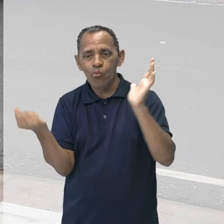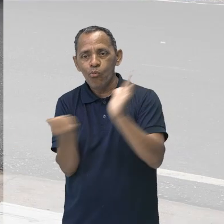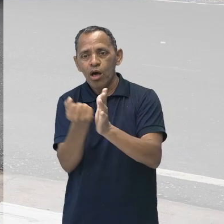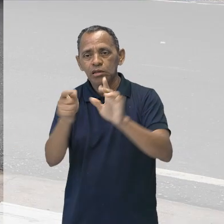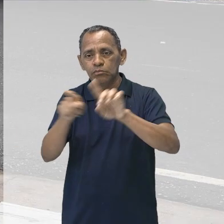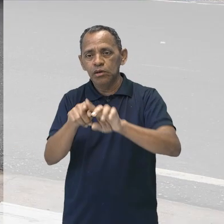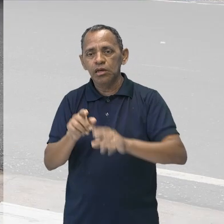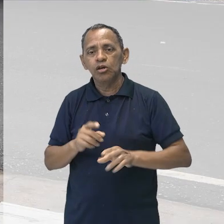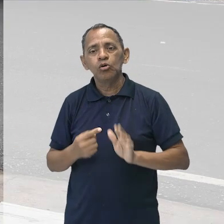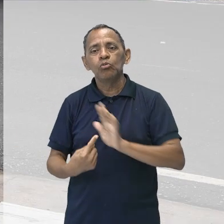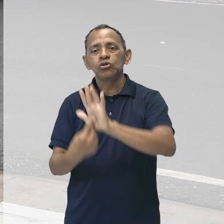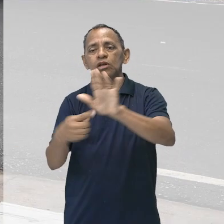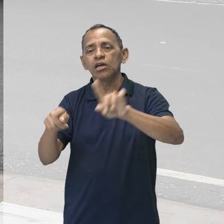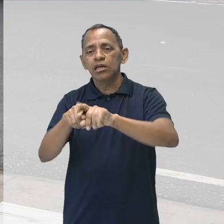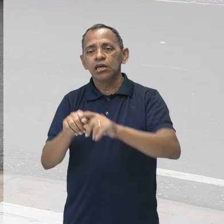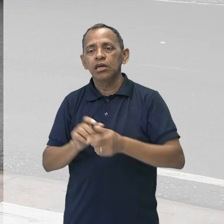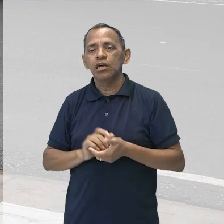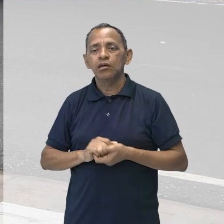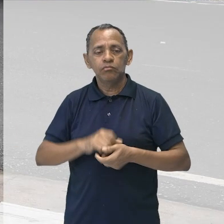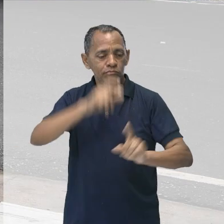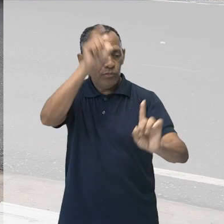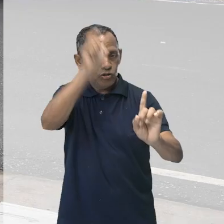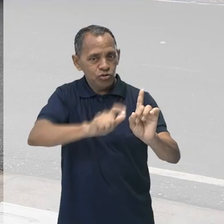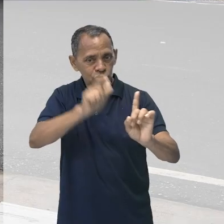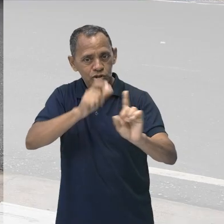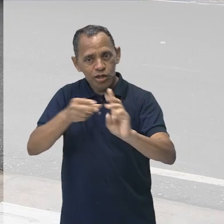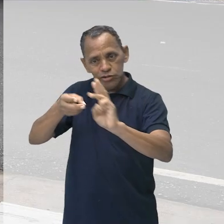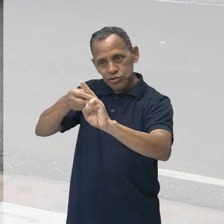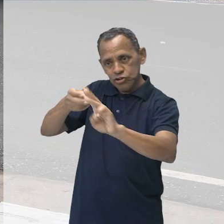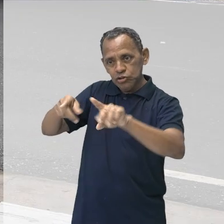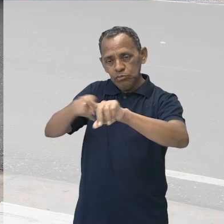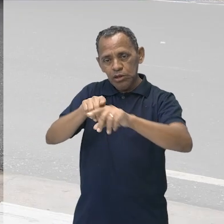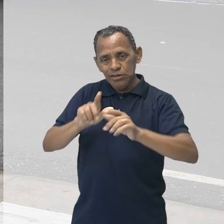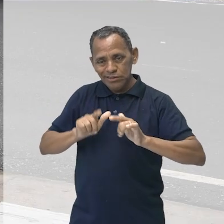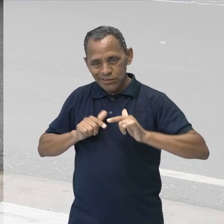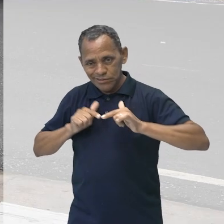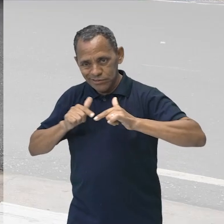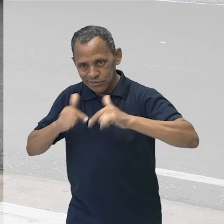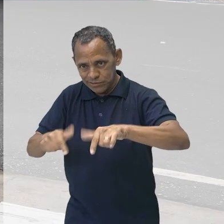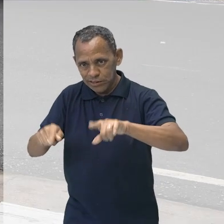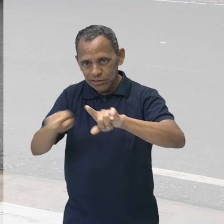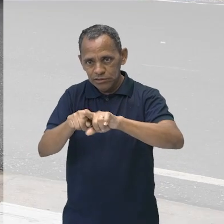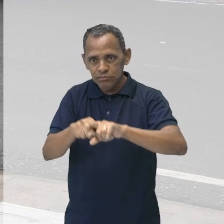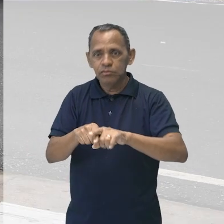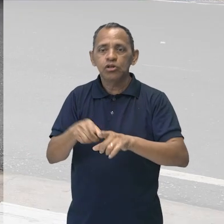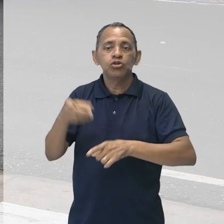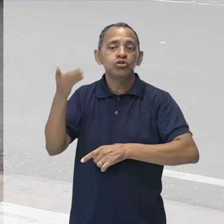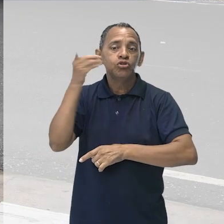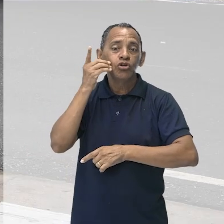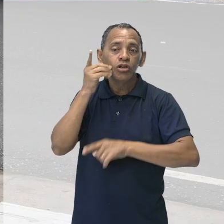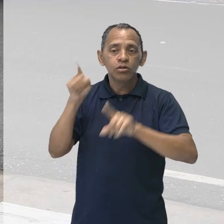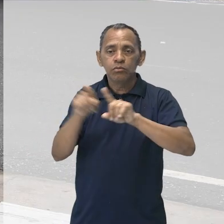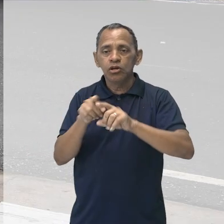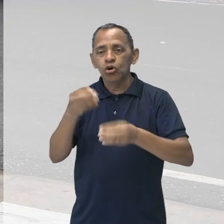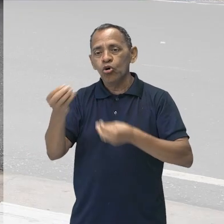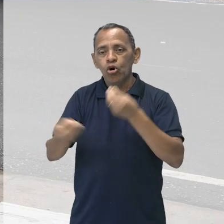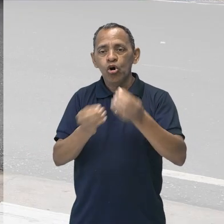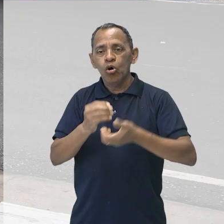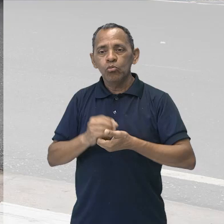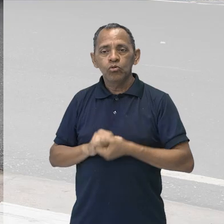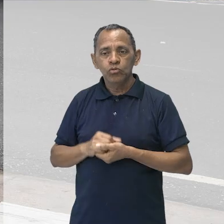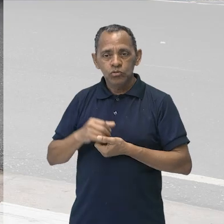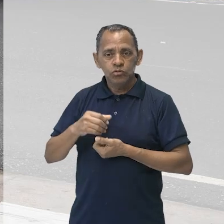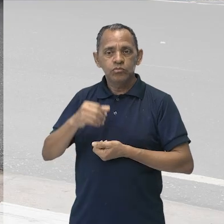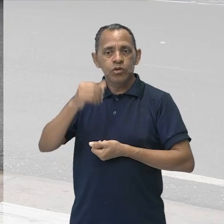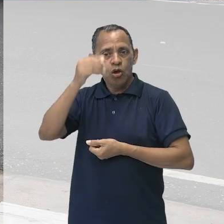em retratar personagens indígenas em suas atividades habituais, como forma de reconhecimento